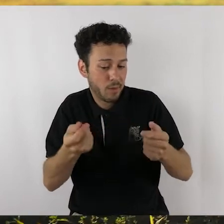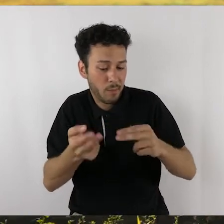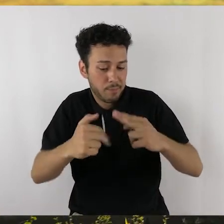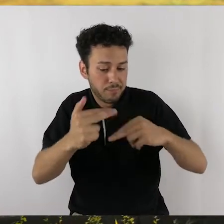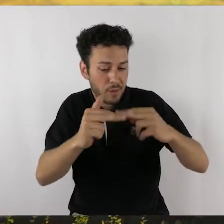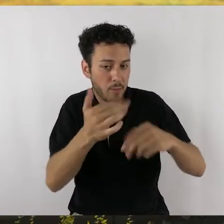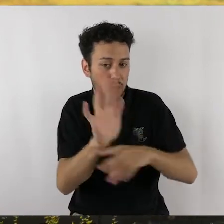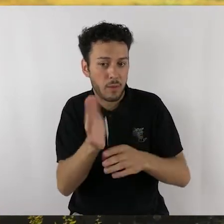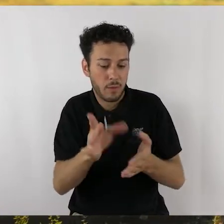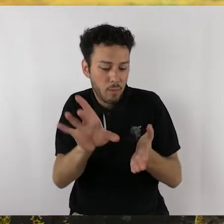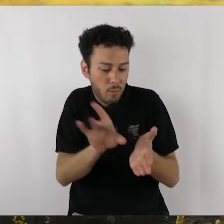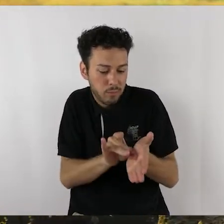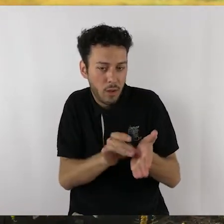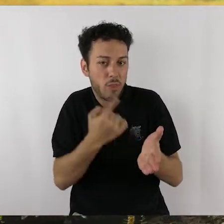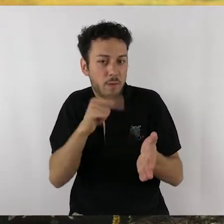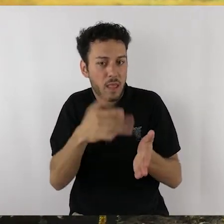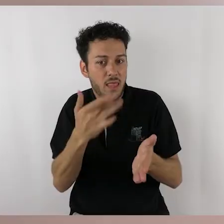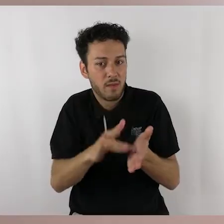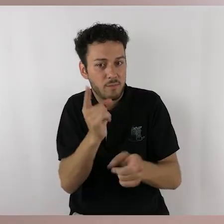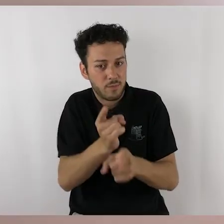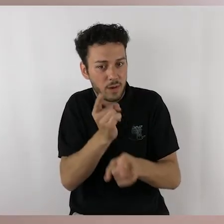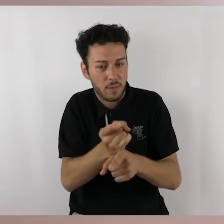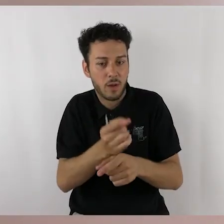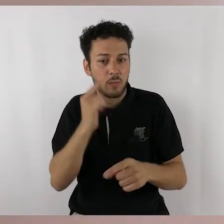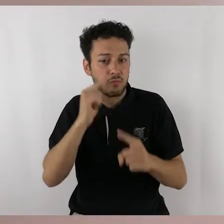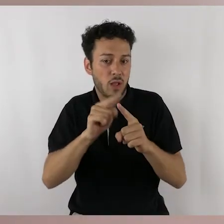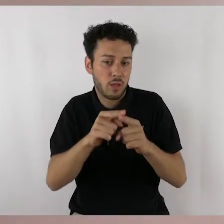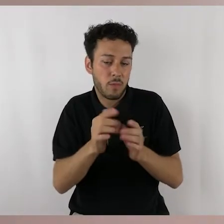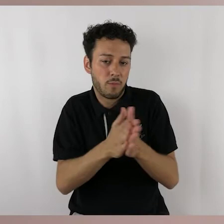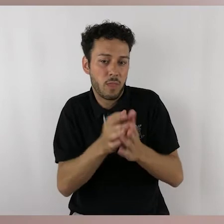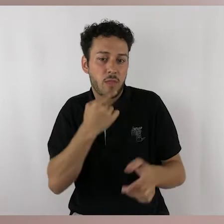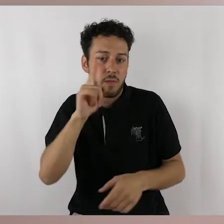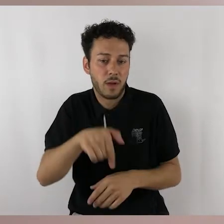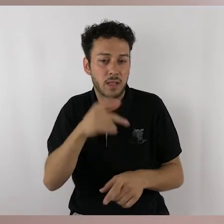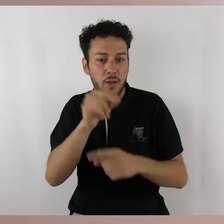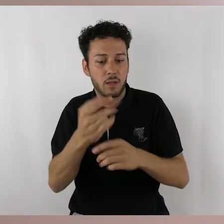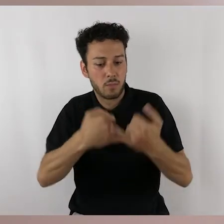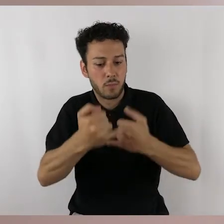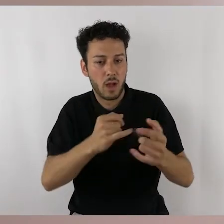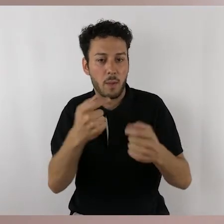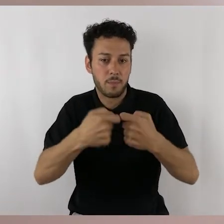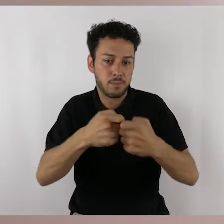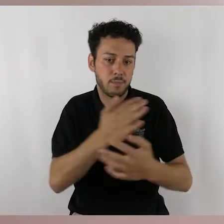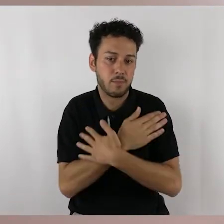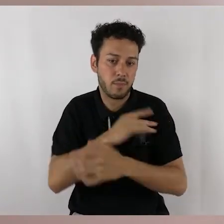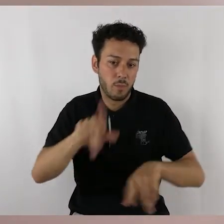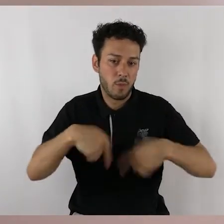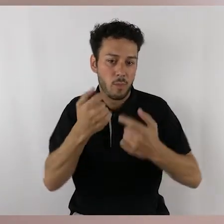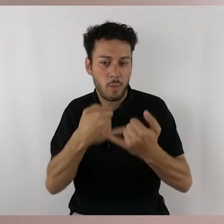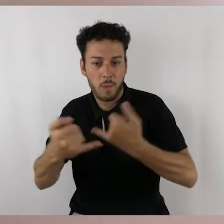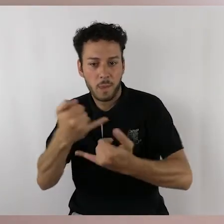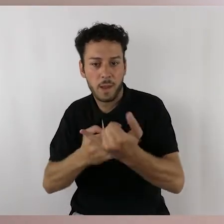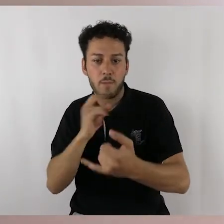por exemplo forrar um doce aqui já foi utilizado o que é que pode trocar com amigos ou colegas ou o que é que pode personalizar